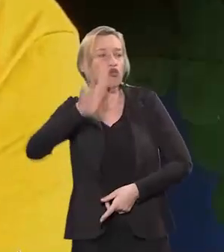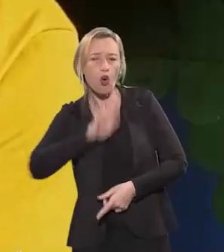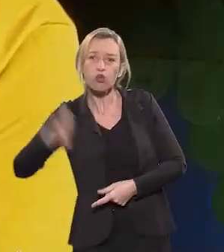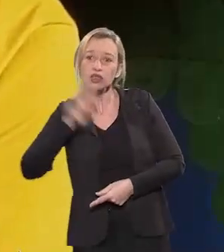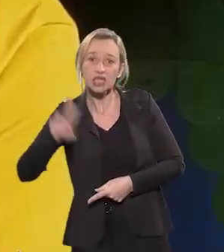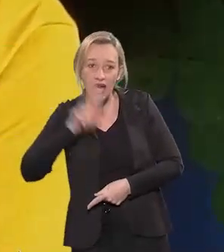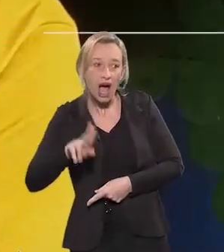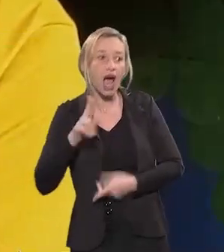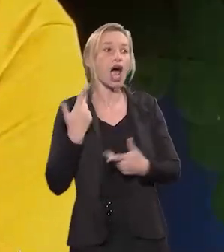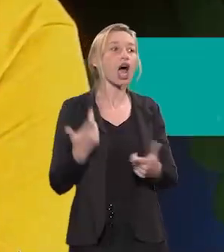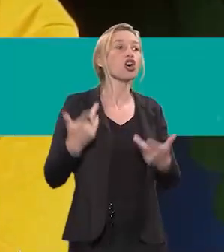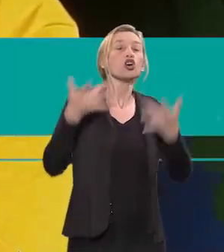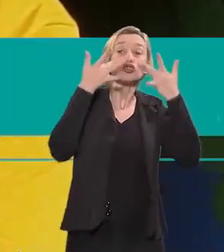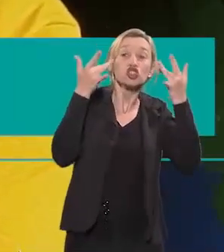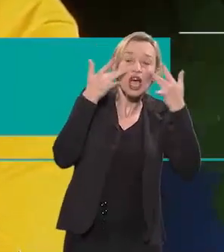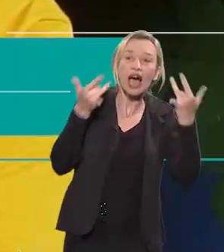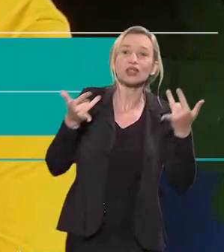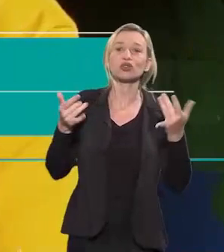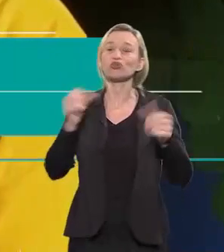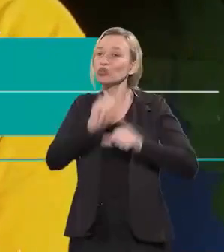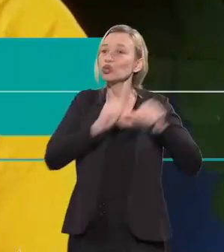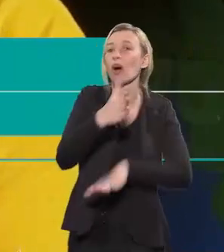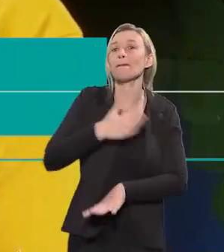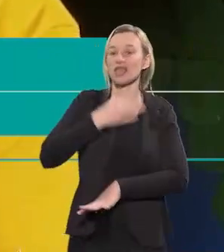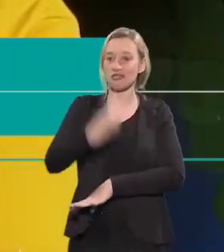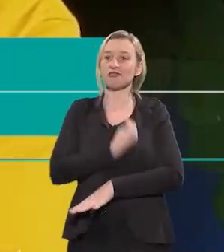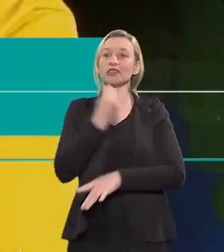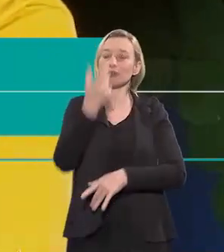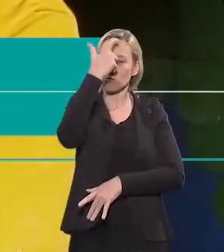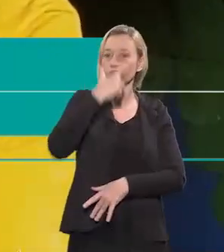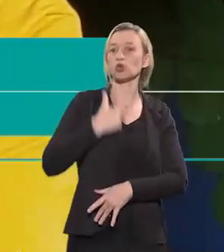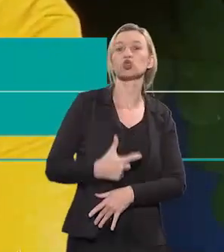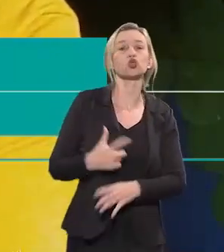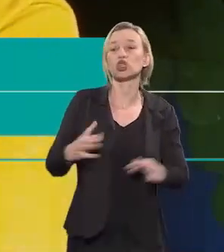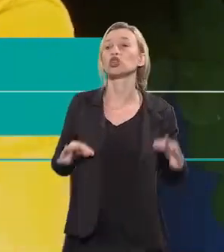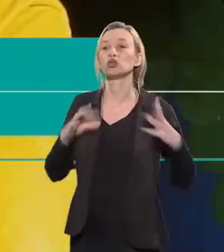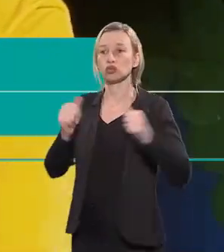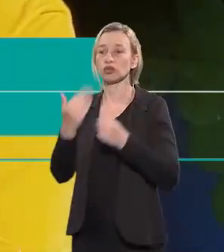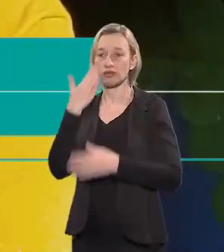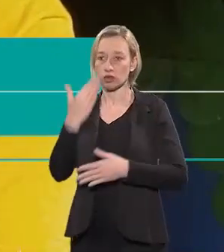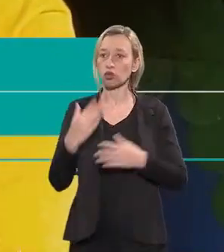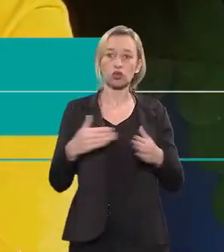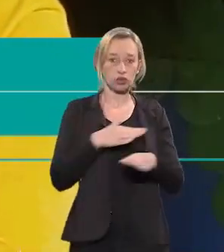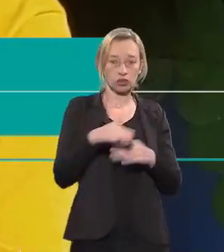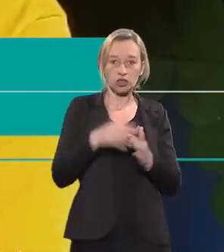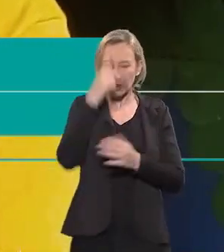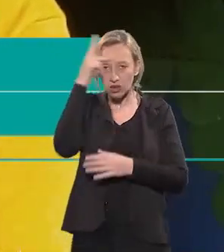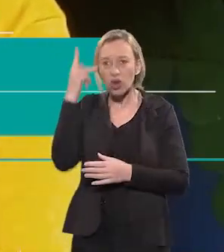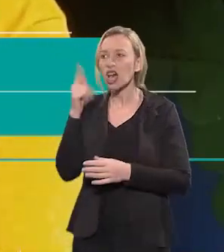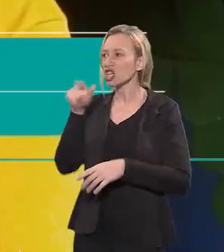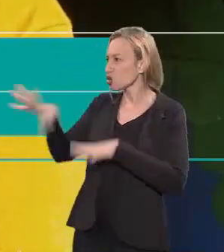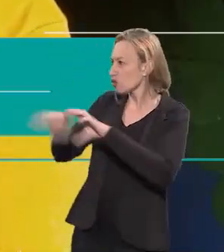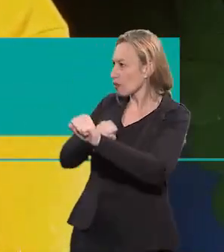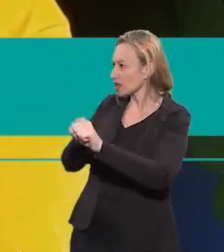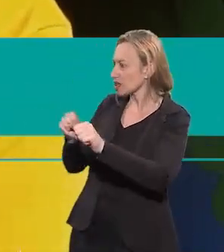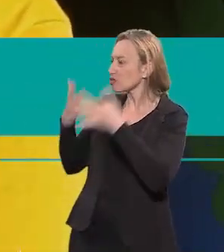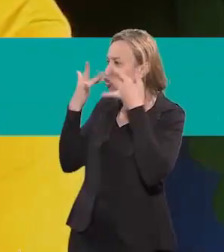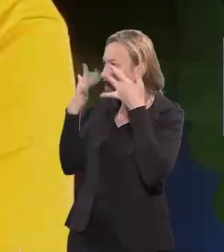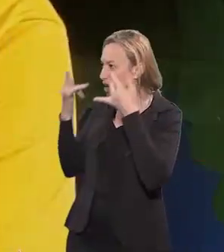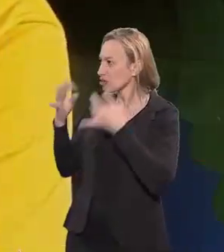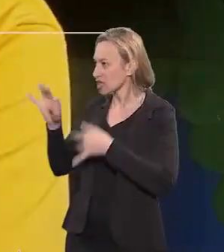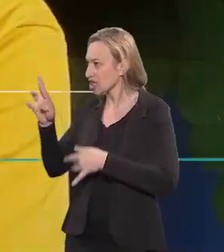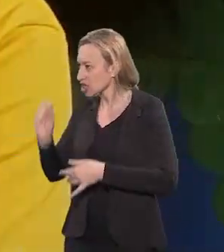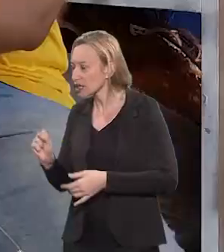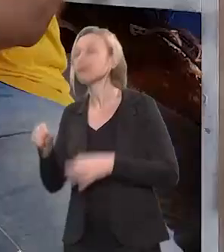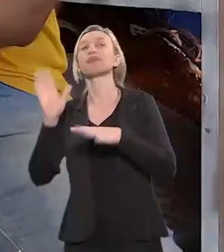vou usar, né? Assim, o teatro mudou a minha vida, mudou a minha postura diante de todo mundo. A sua formação é de teatro? É de teatro, sou formado em